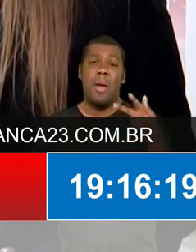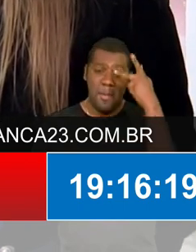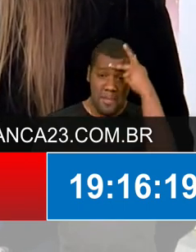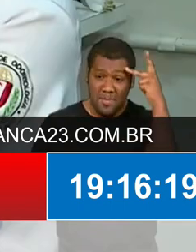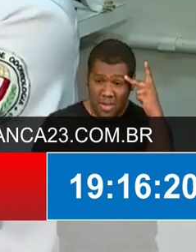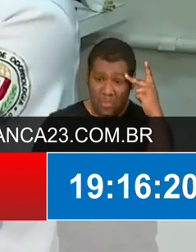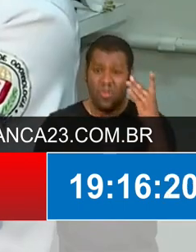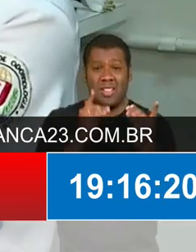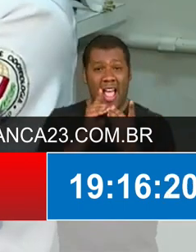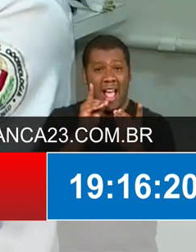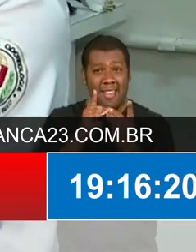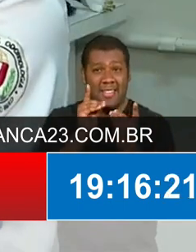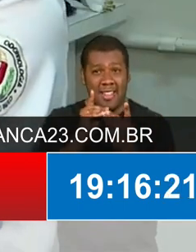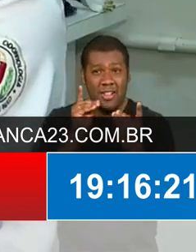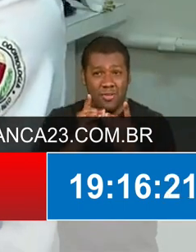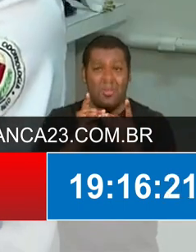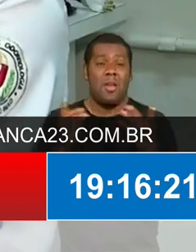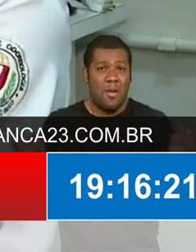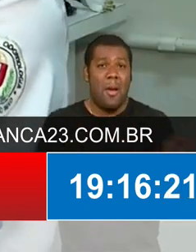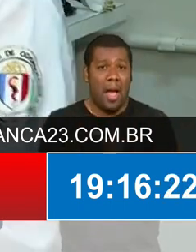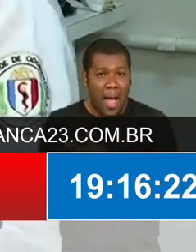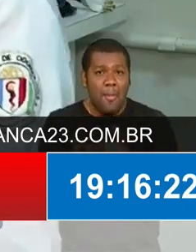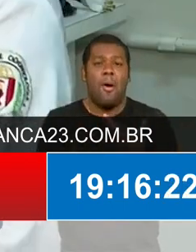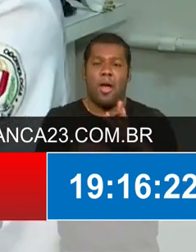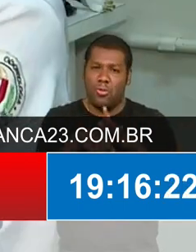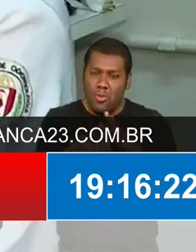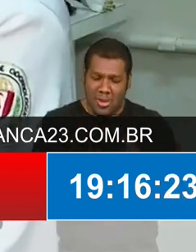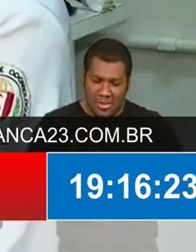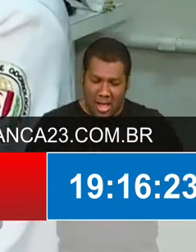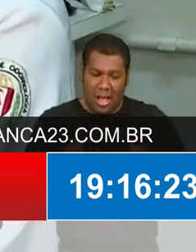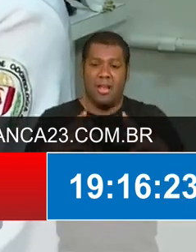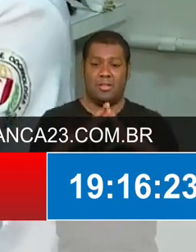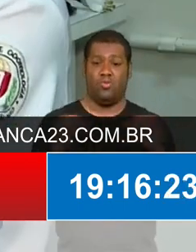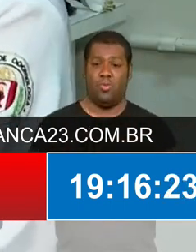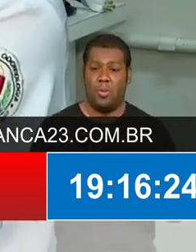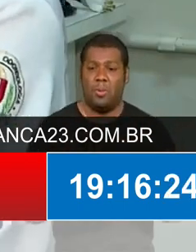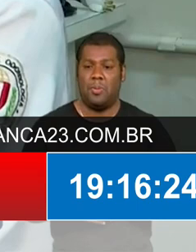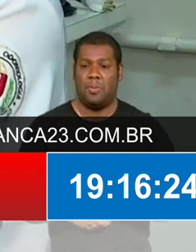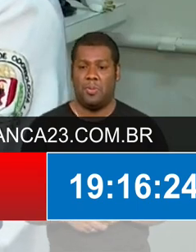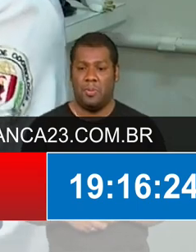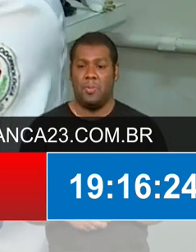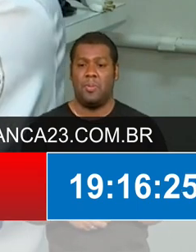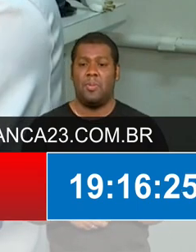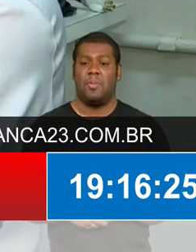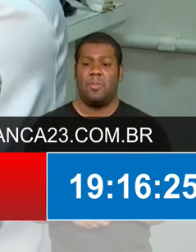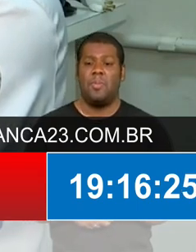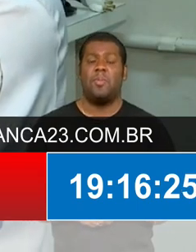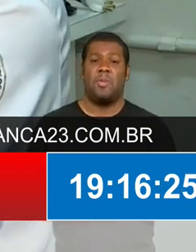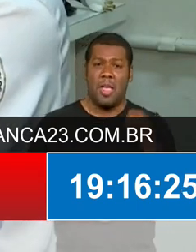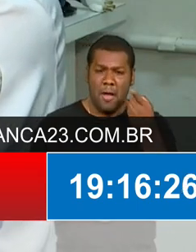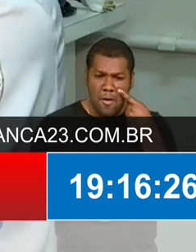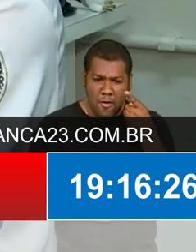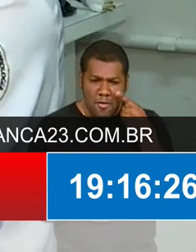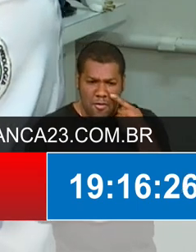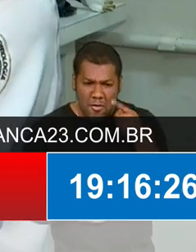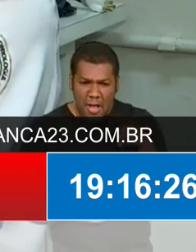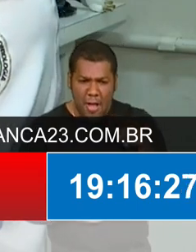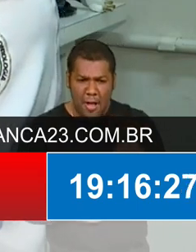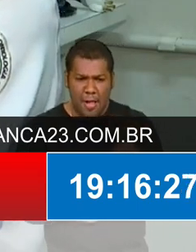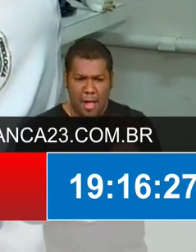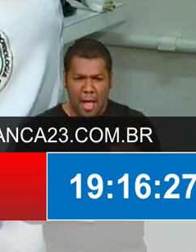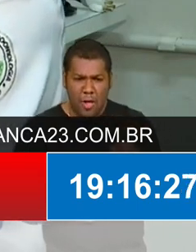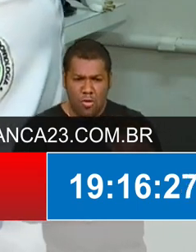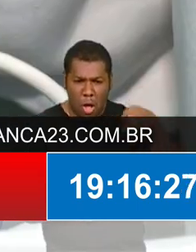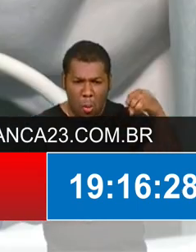curados. Vocês estão vendo aqui essa luz violeta e aqui eu tenho um filtro. Através desse filtro eu vejo a imagem de